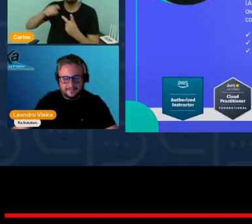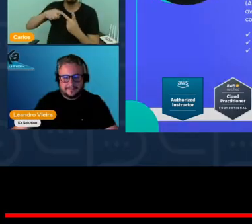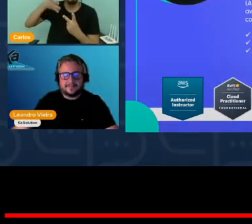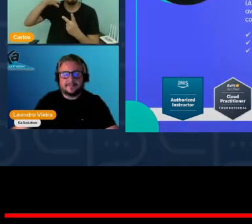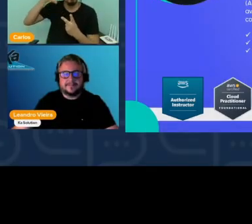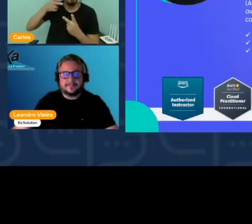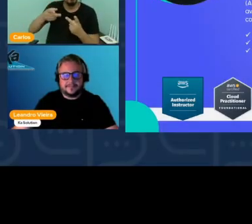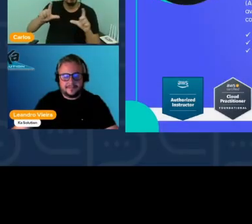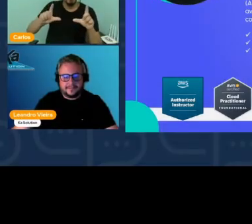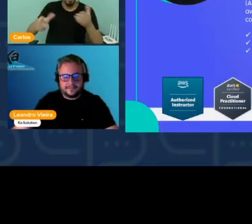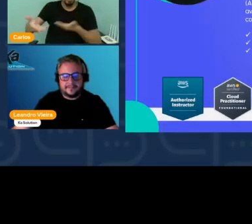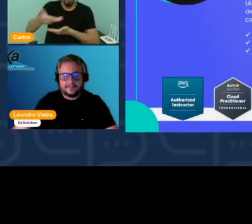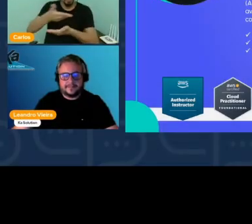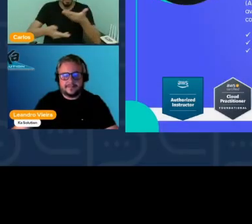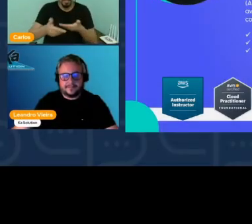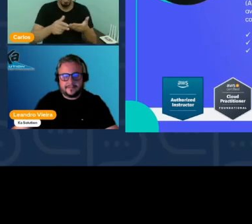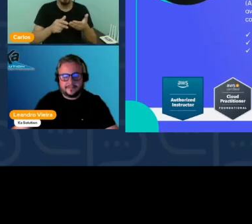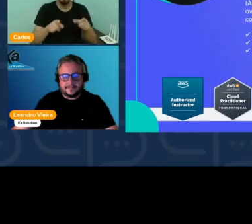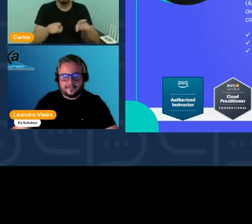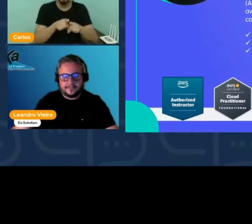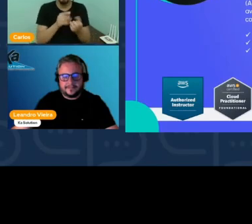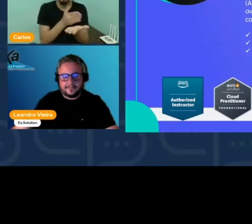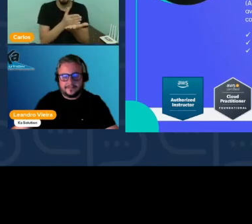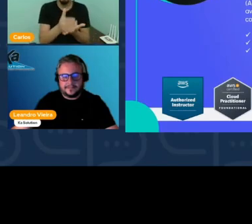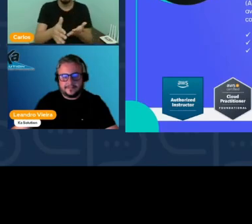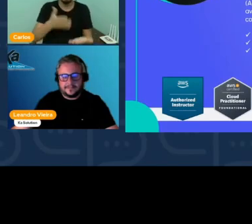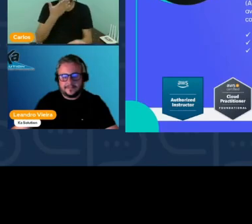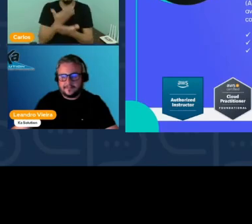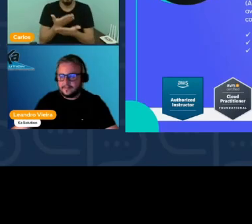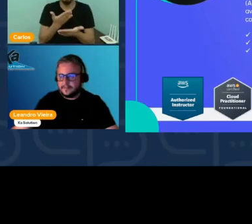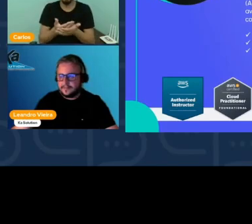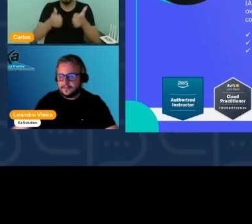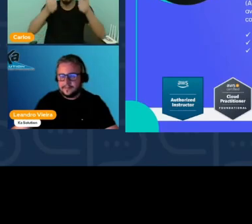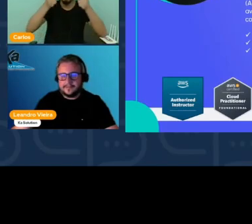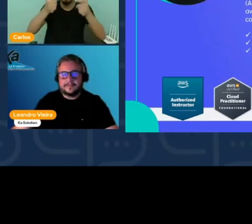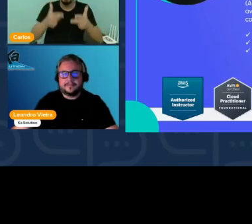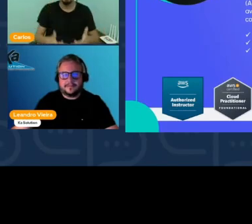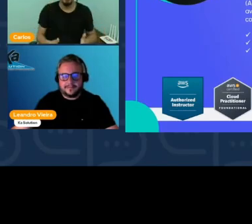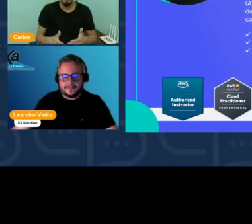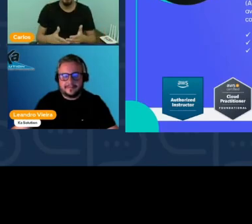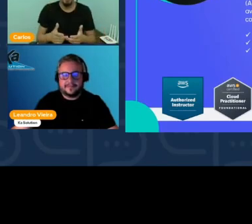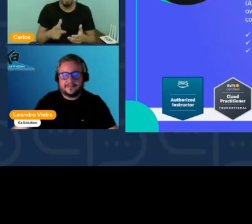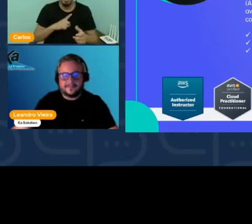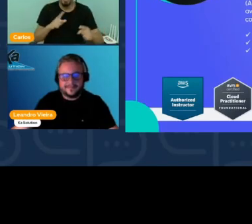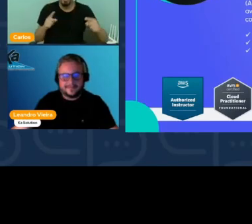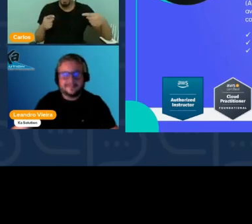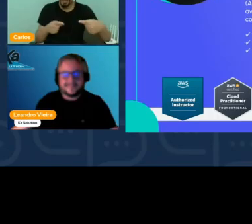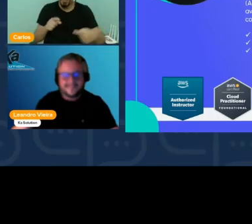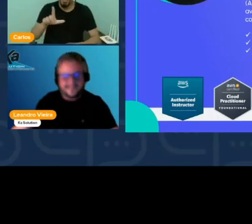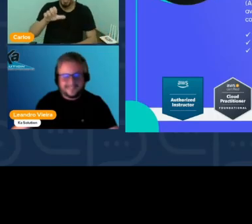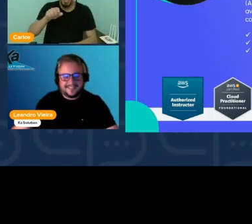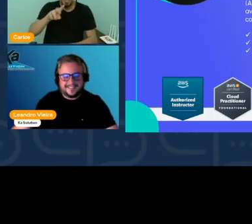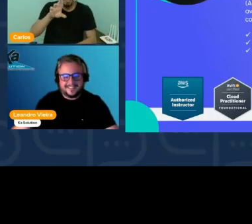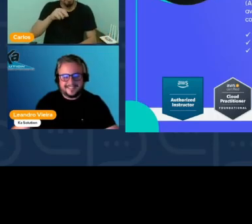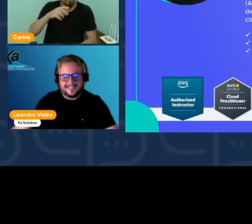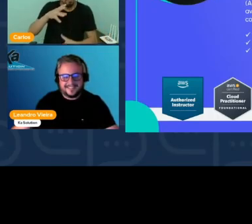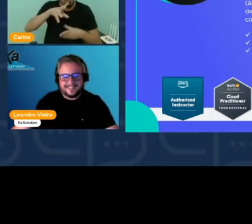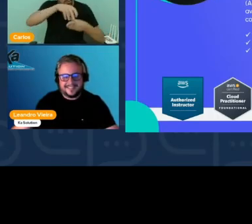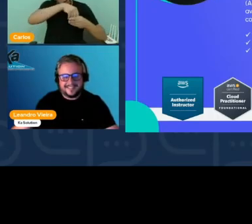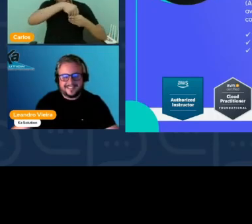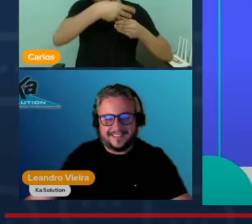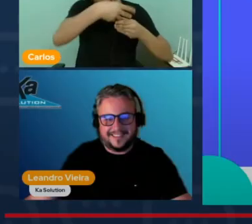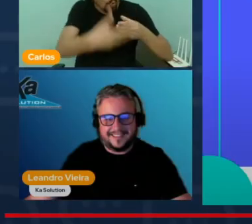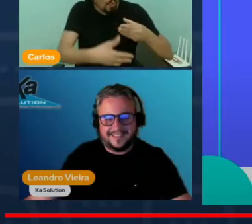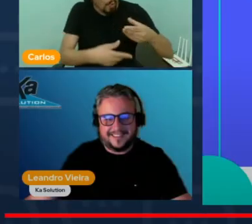tela comigo aí, vai pegar a tela e vai começar aí o aulão com, né, o nosso desafio aqui, né, Leandro? Tem tanto conteúdo, tanta